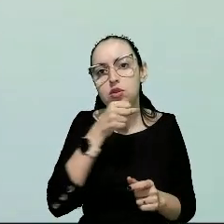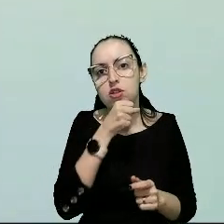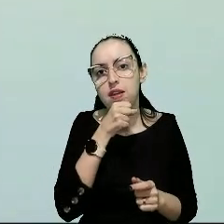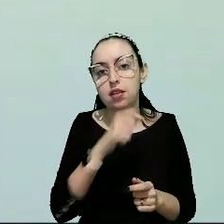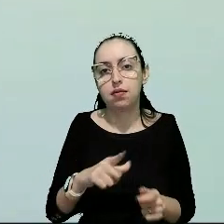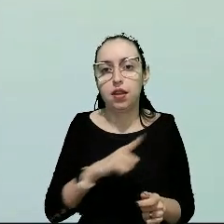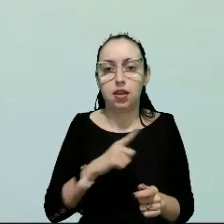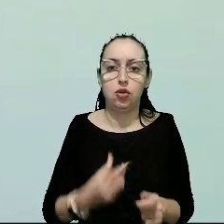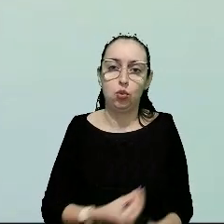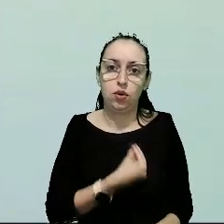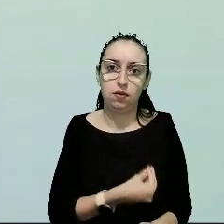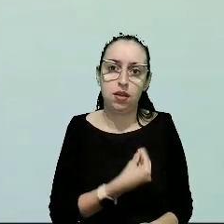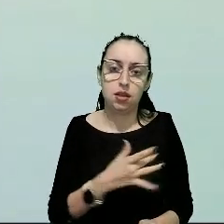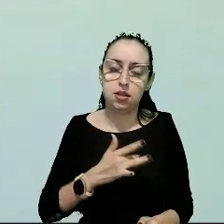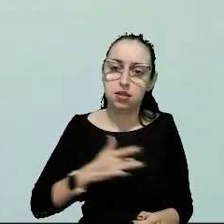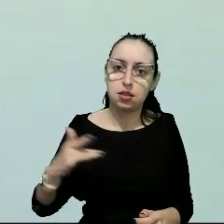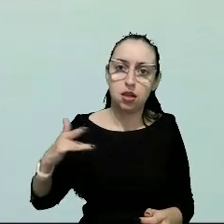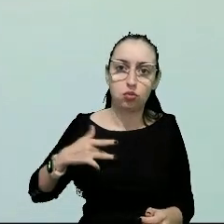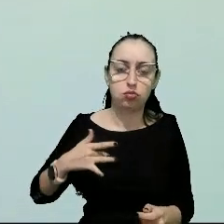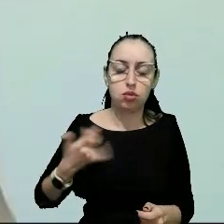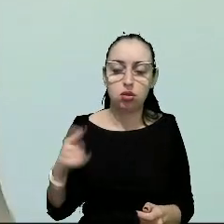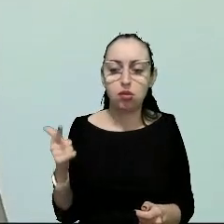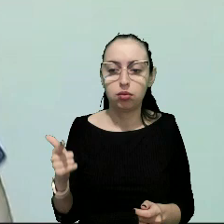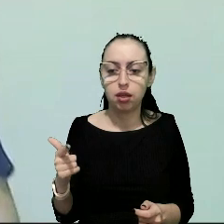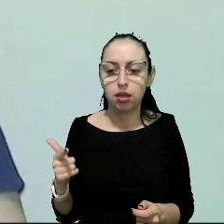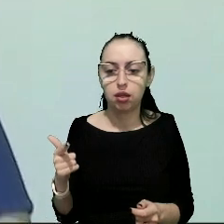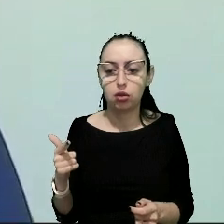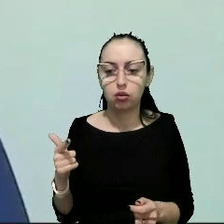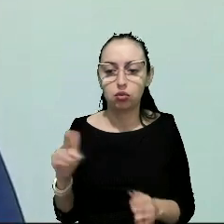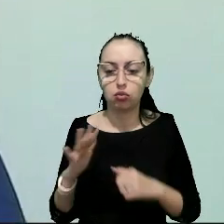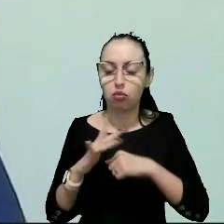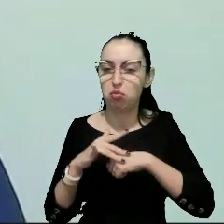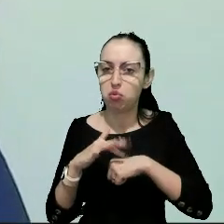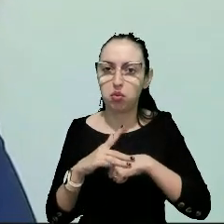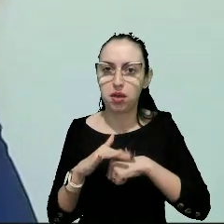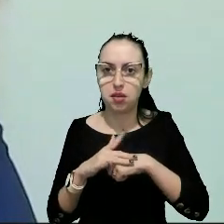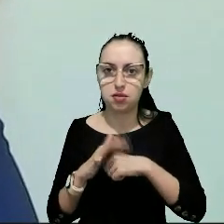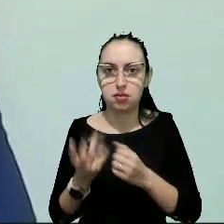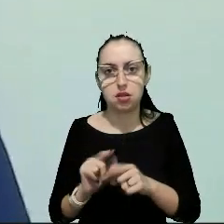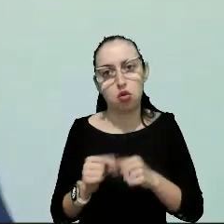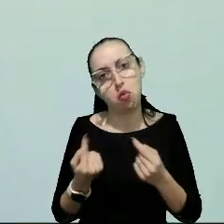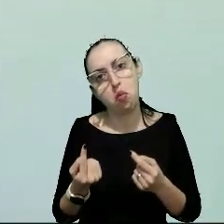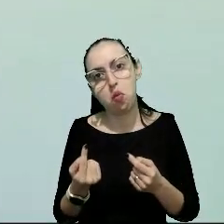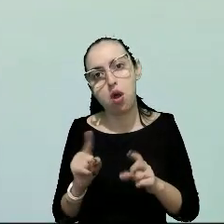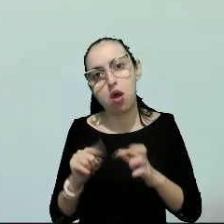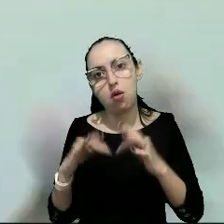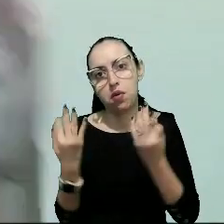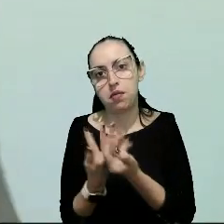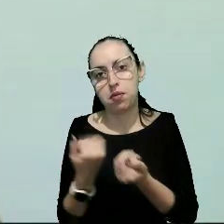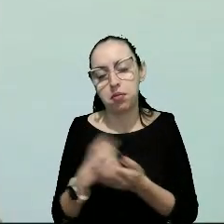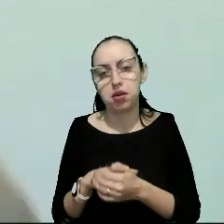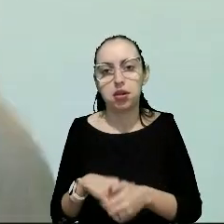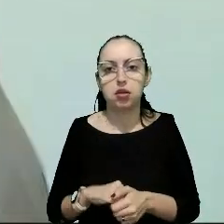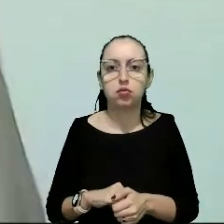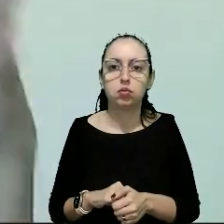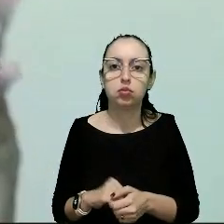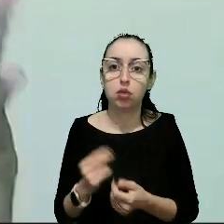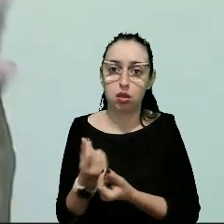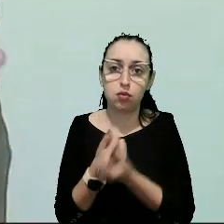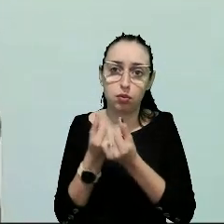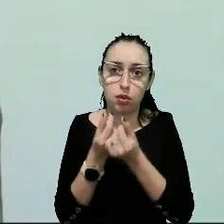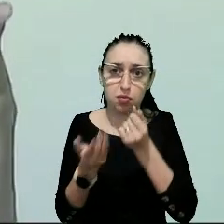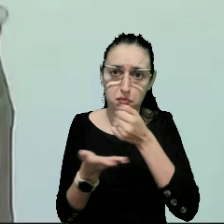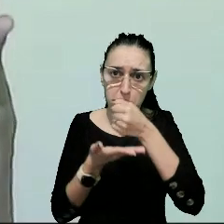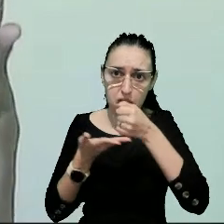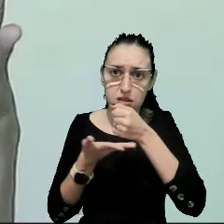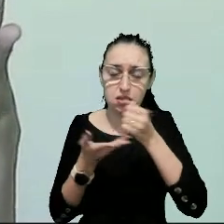tem condição de viver com mais saúde, se não tiver problemas genéticos ou problemas familiares, e se tiver um mínimo